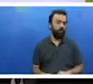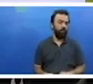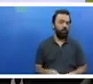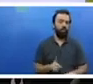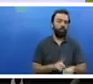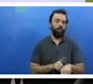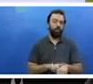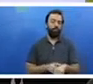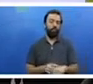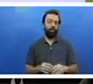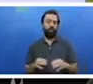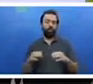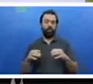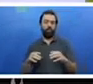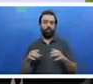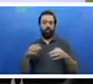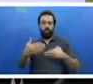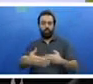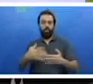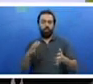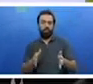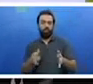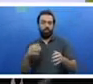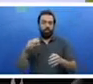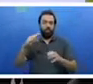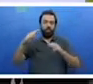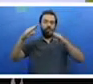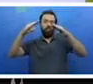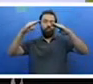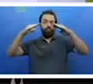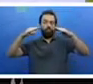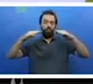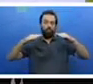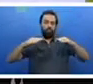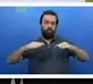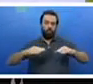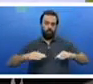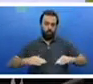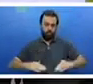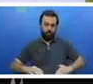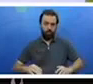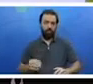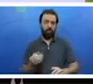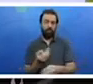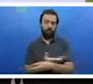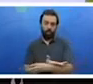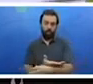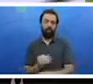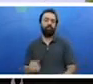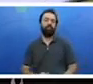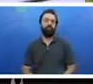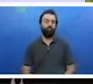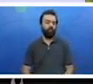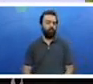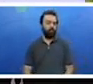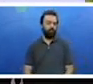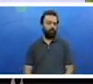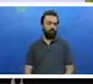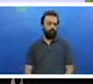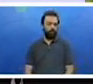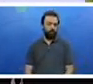leva para esvaziar o tanque completamente. Bom,